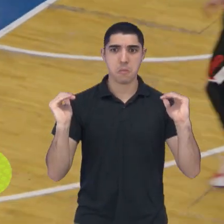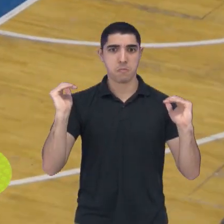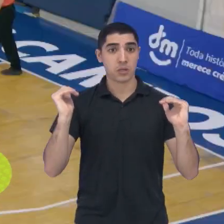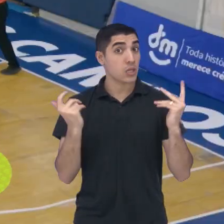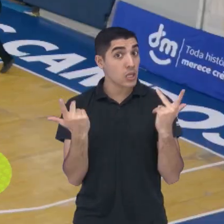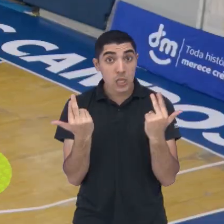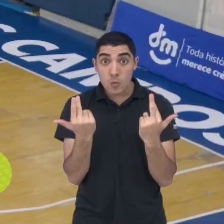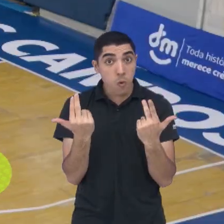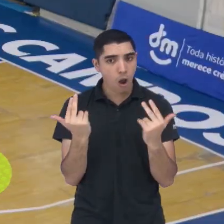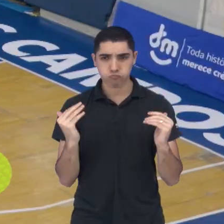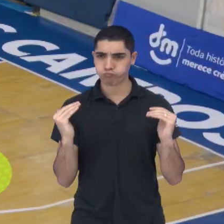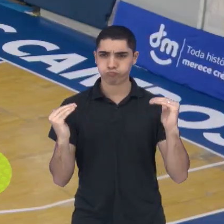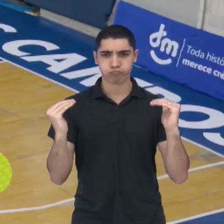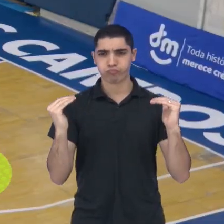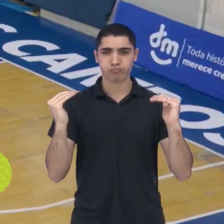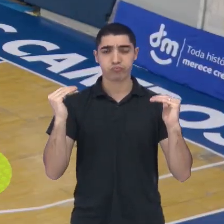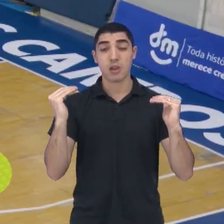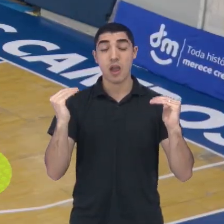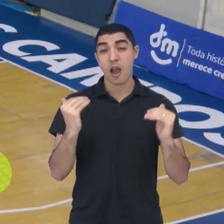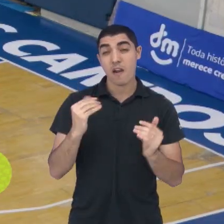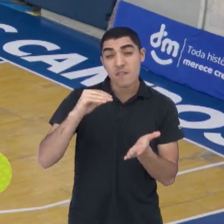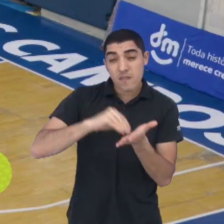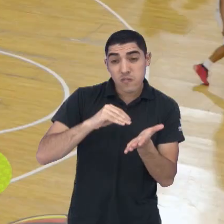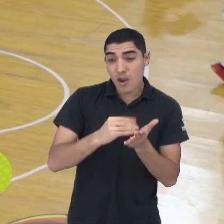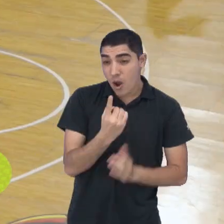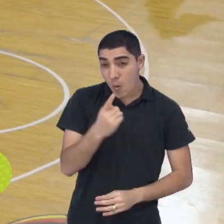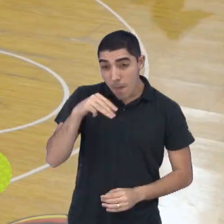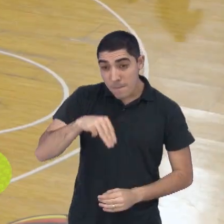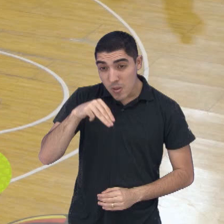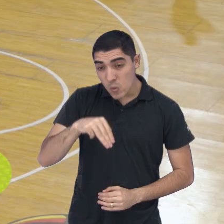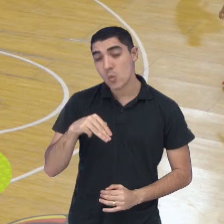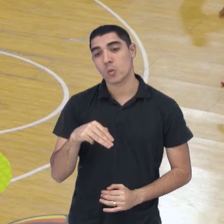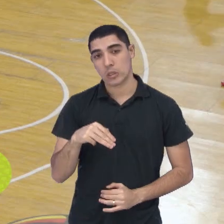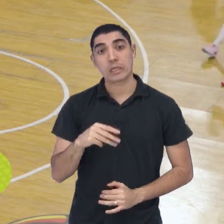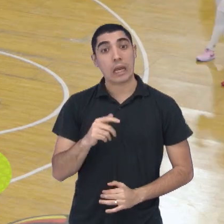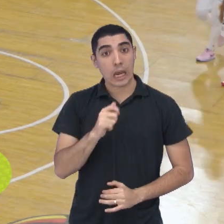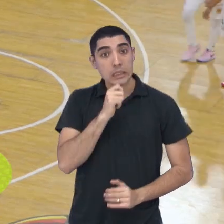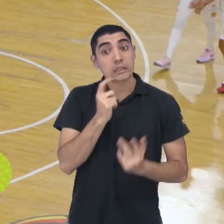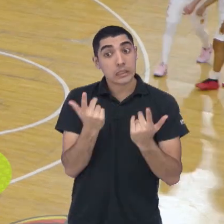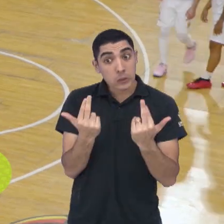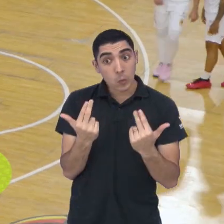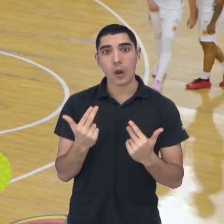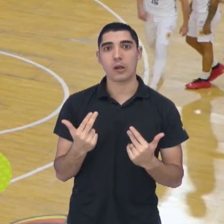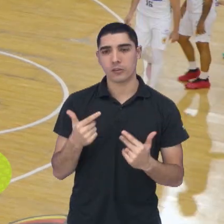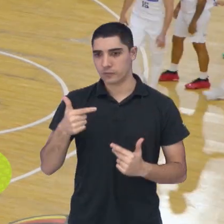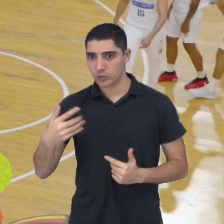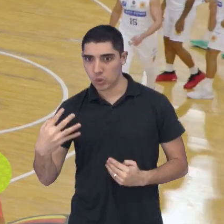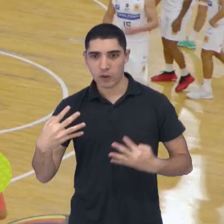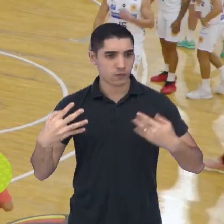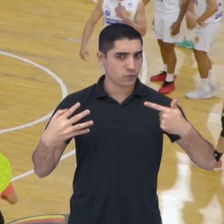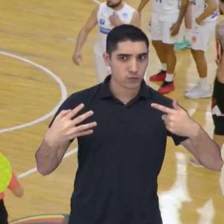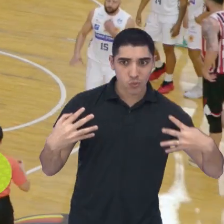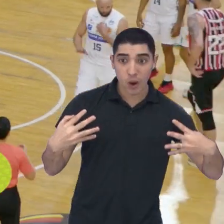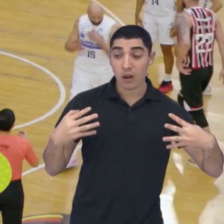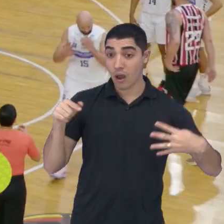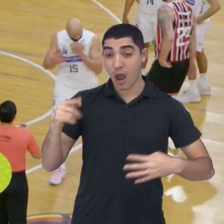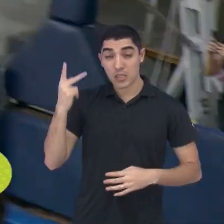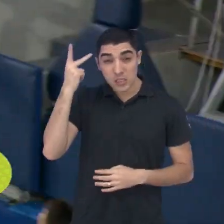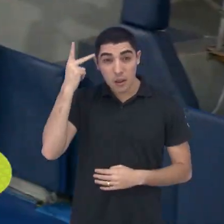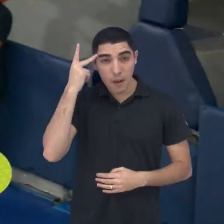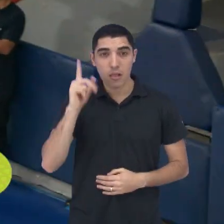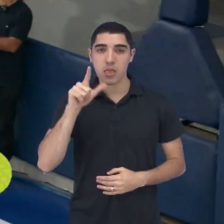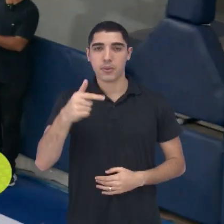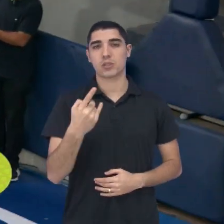acirrado. E a pouco mais de 1 minuto do fim, o placar ainda seguia apertado, com o São Paulo 4 pontos à